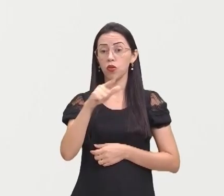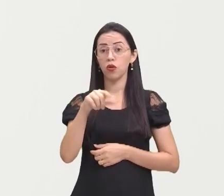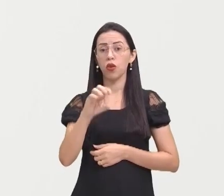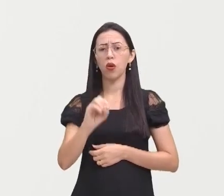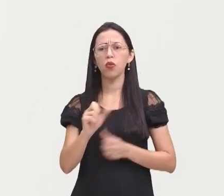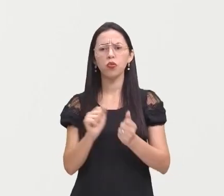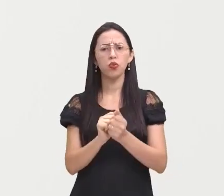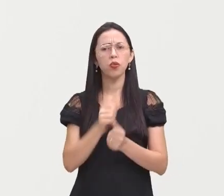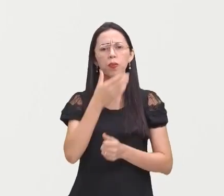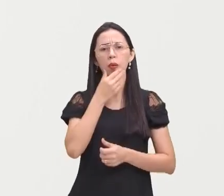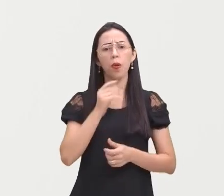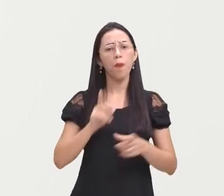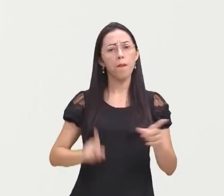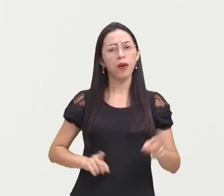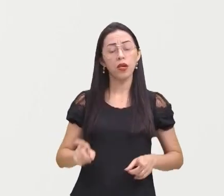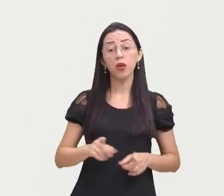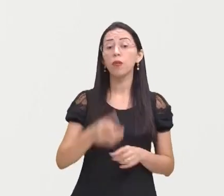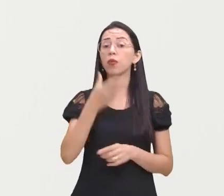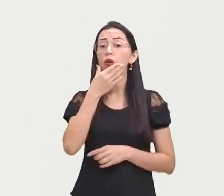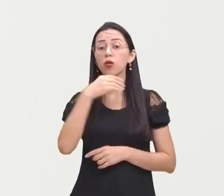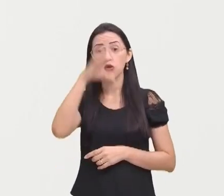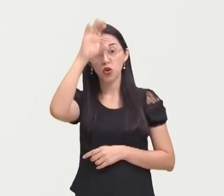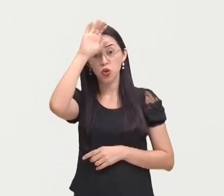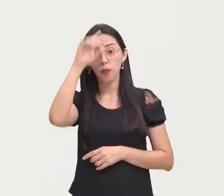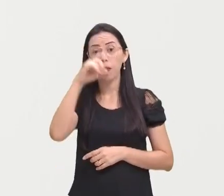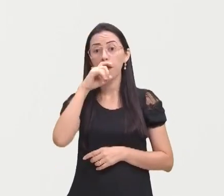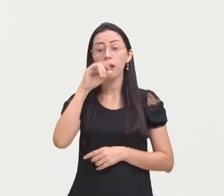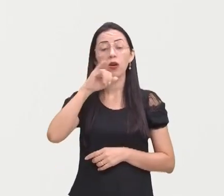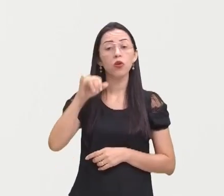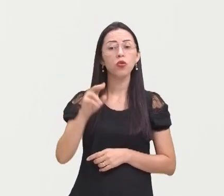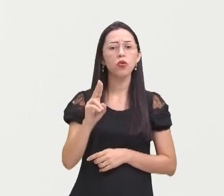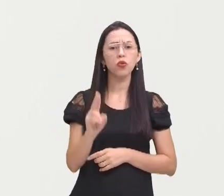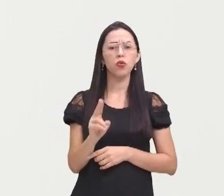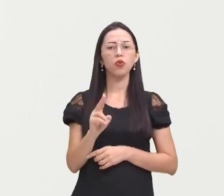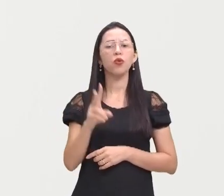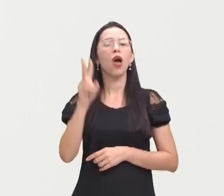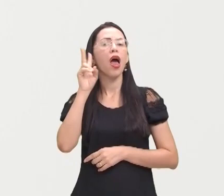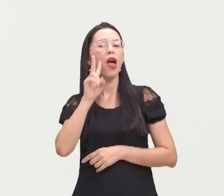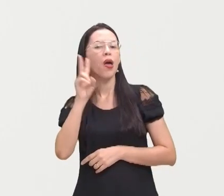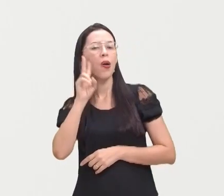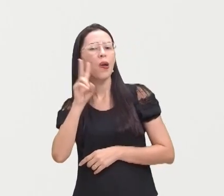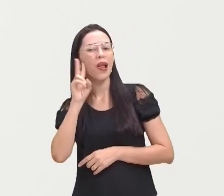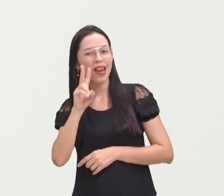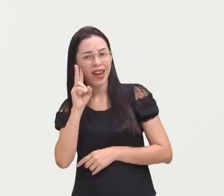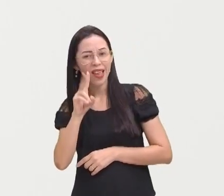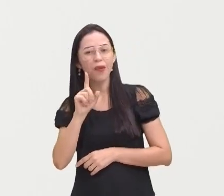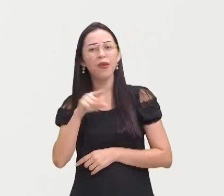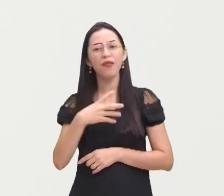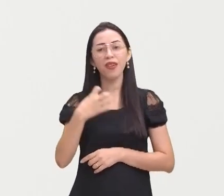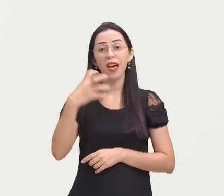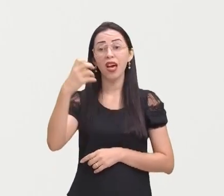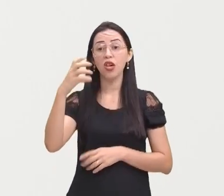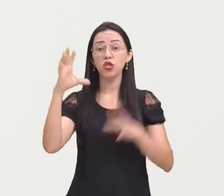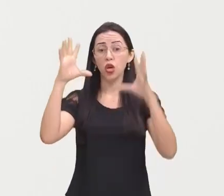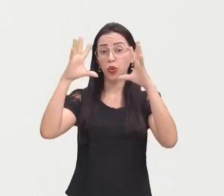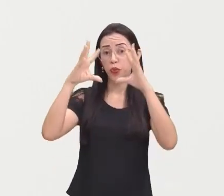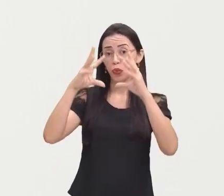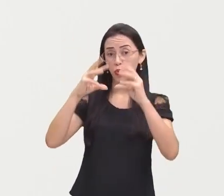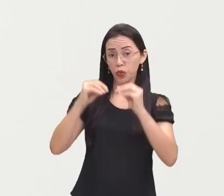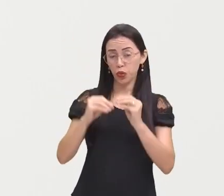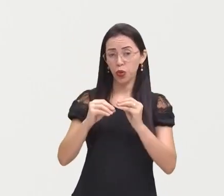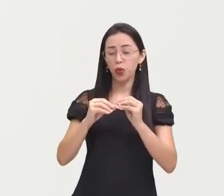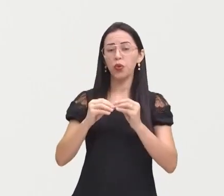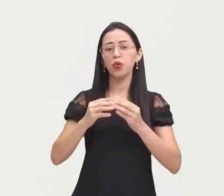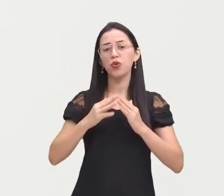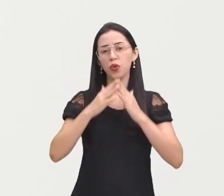parte inesquecível dessa viagem foi a noite que passamos no barco. Dormimos